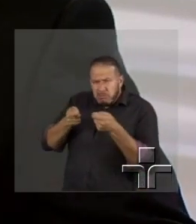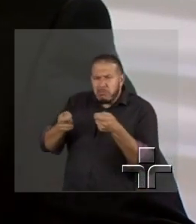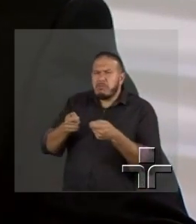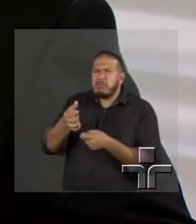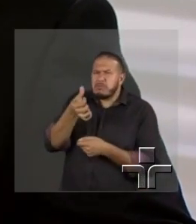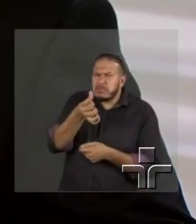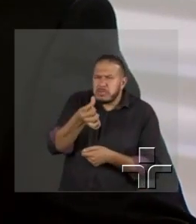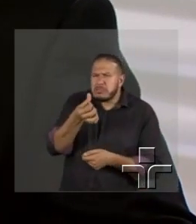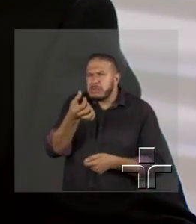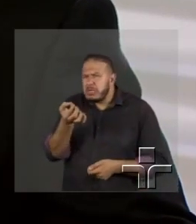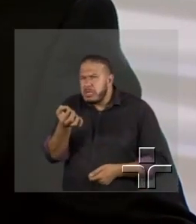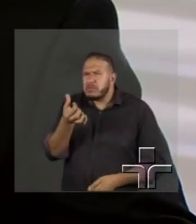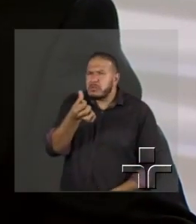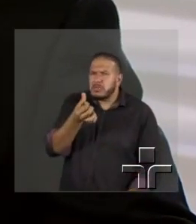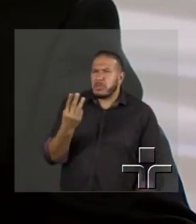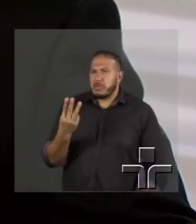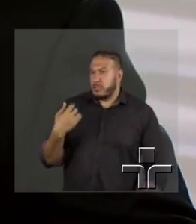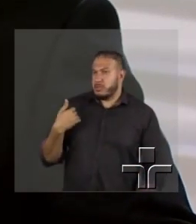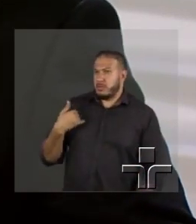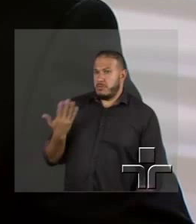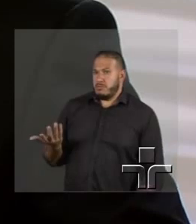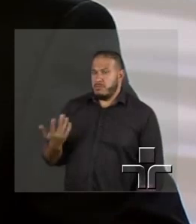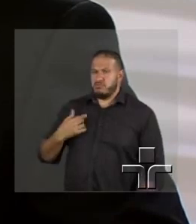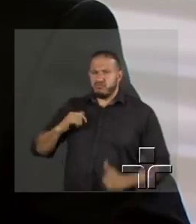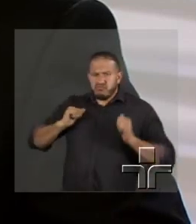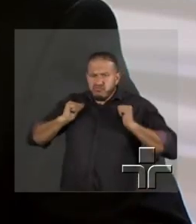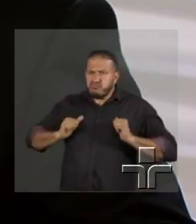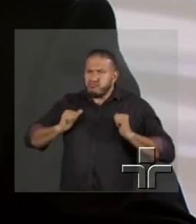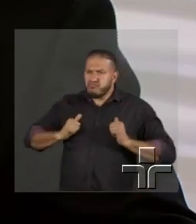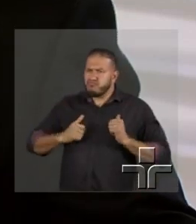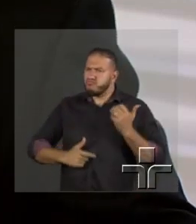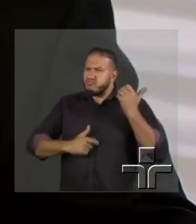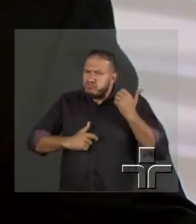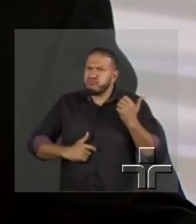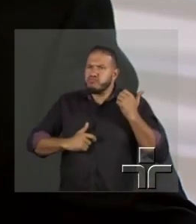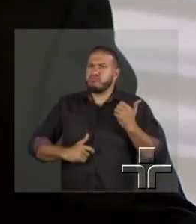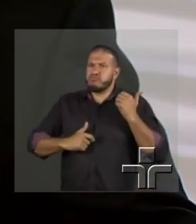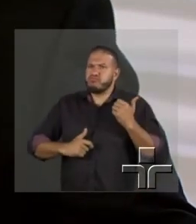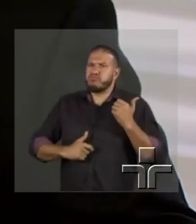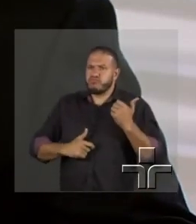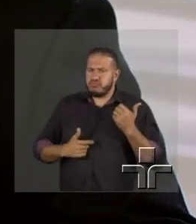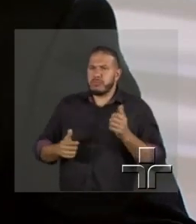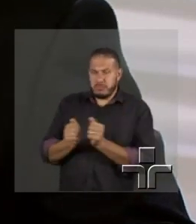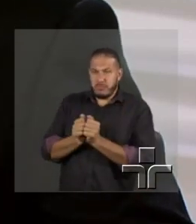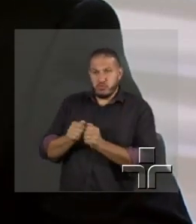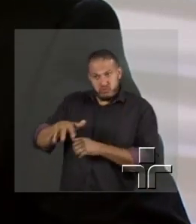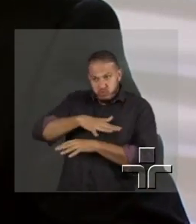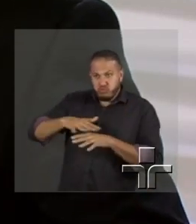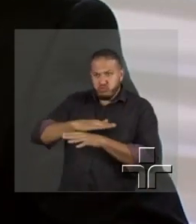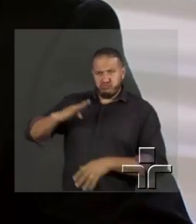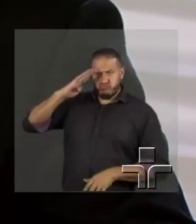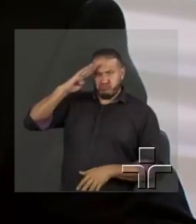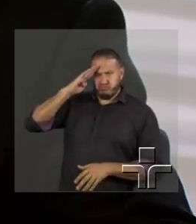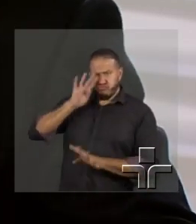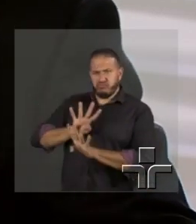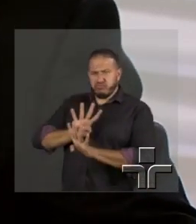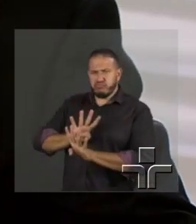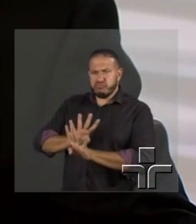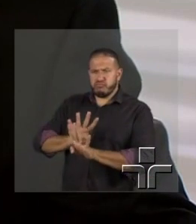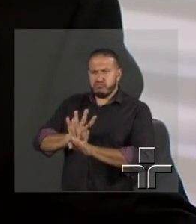pena ele deixar a função dele de juiz para ser ministro da Justiça, onde a gama de assuntos envolve,